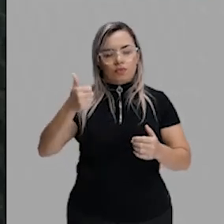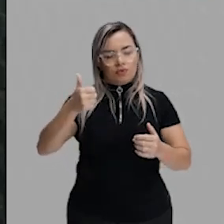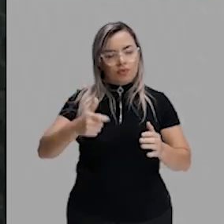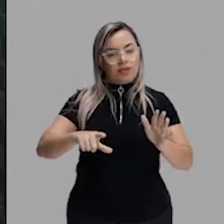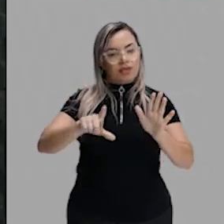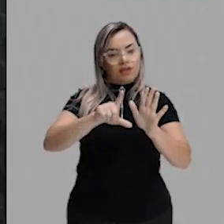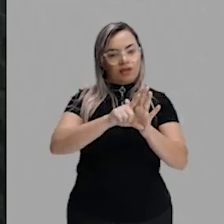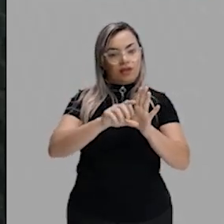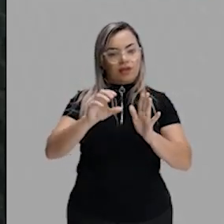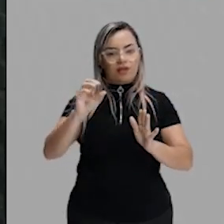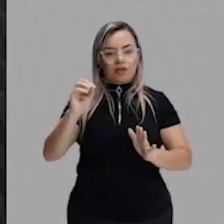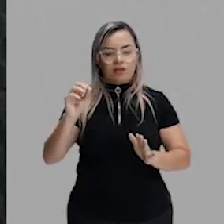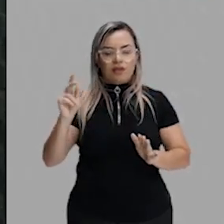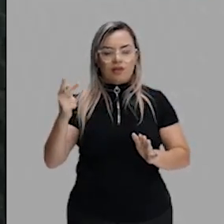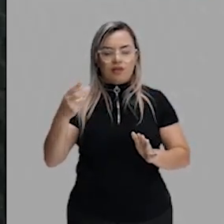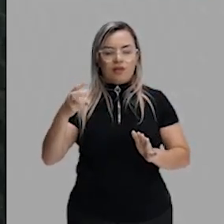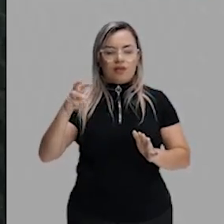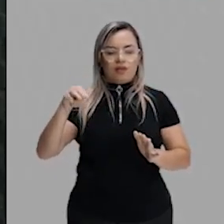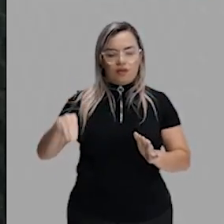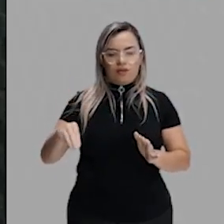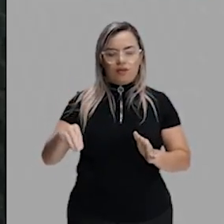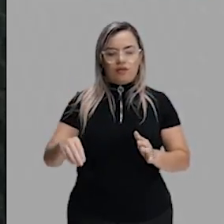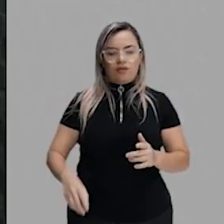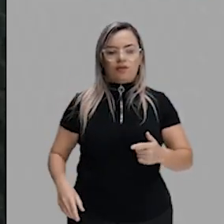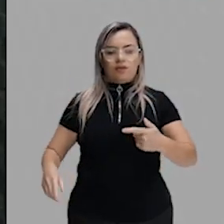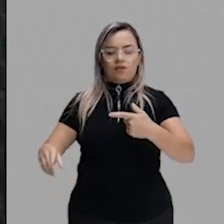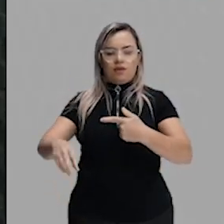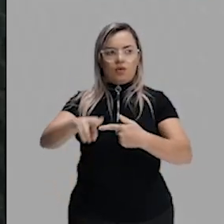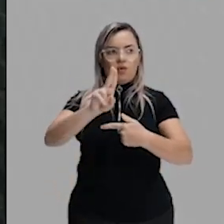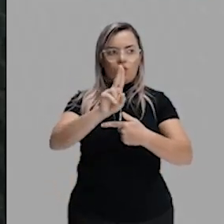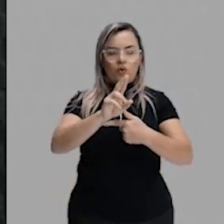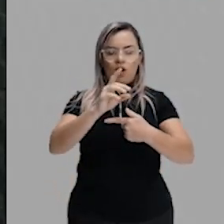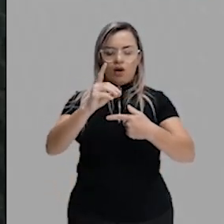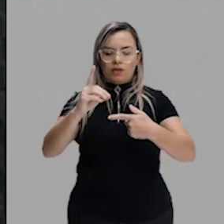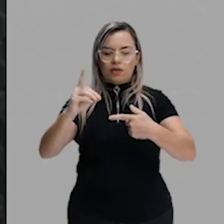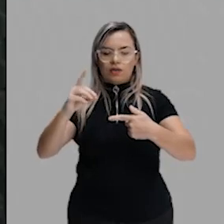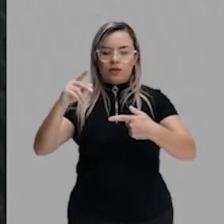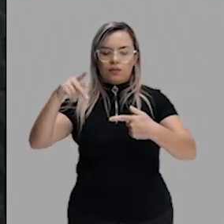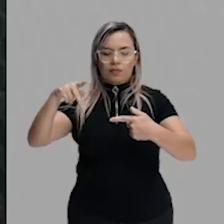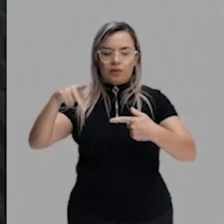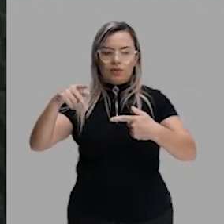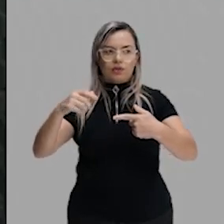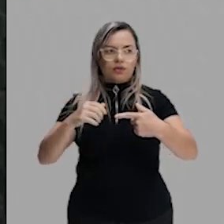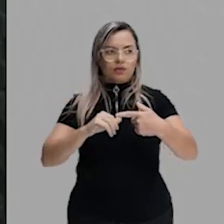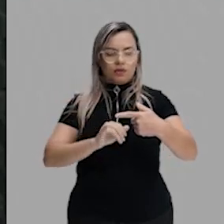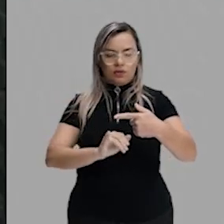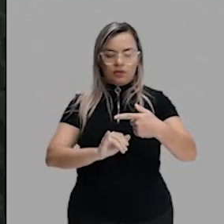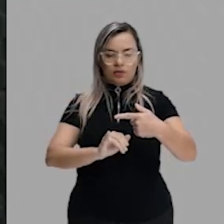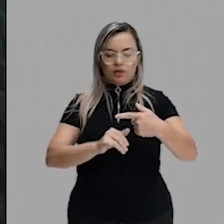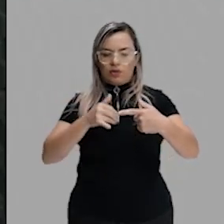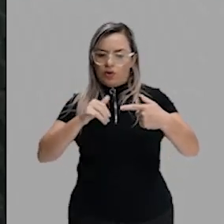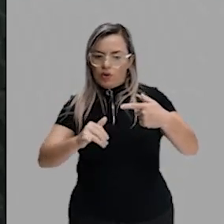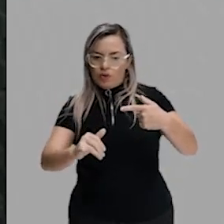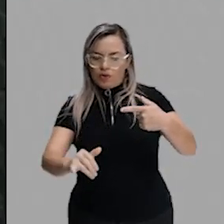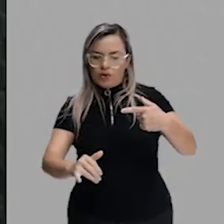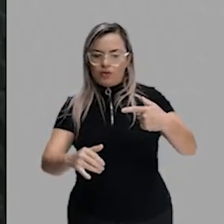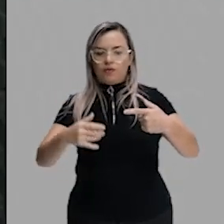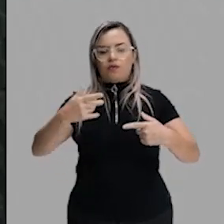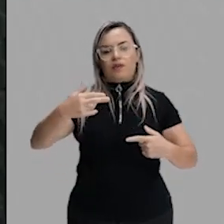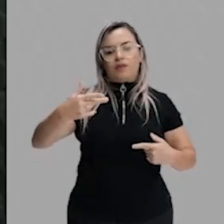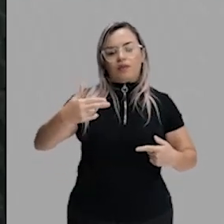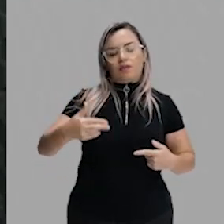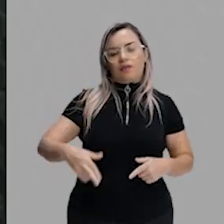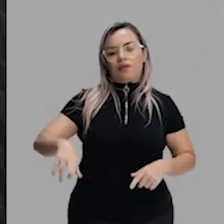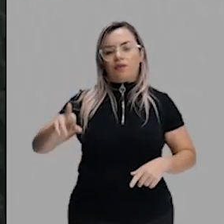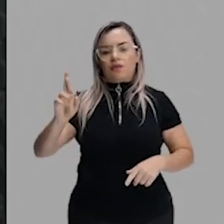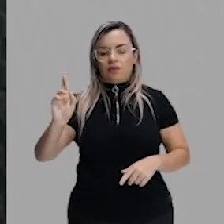Ohm, certo? Então a DDP dividido pela corrente vai ser igual à resistência. Ou vocês podem encontrar nos